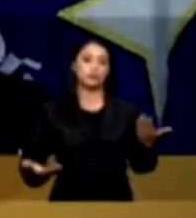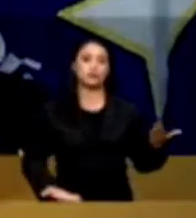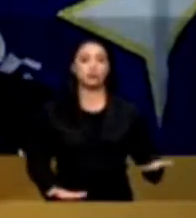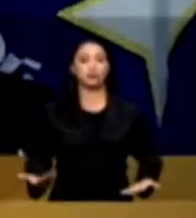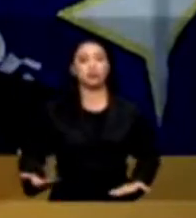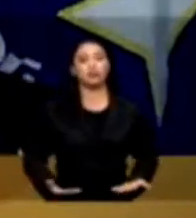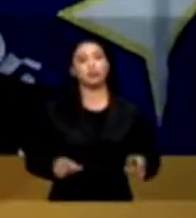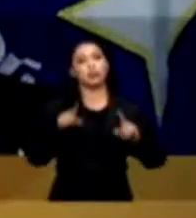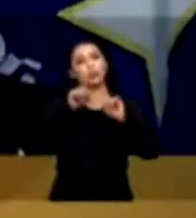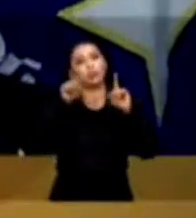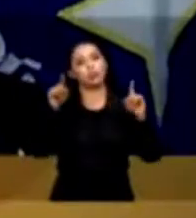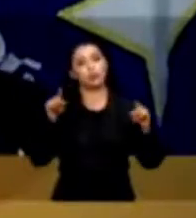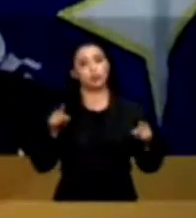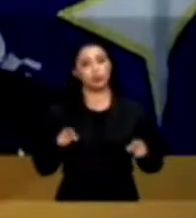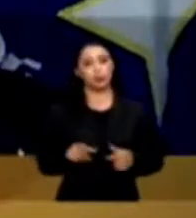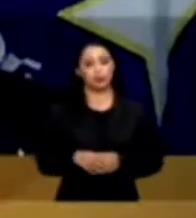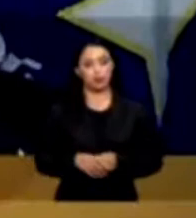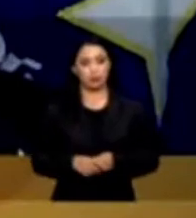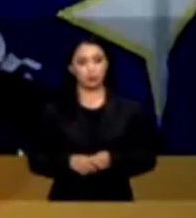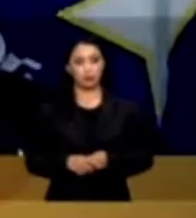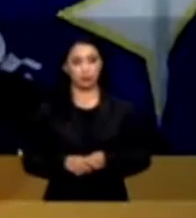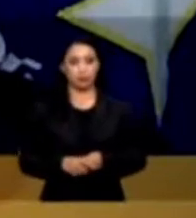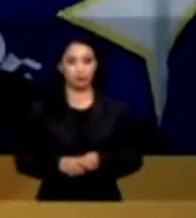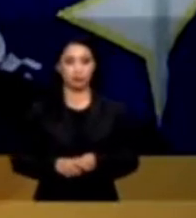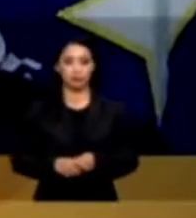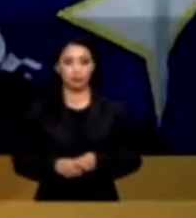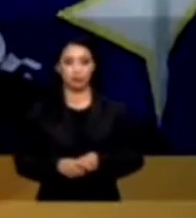e servidores.